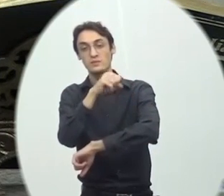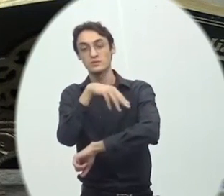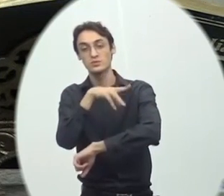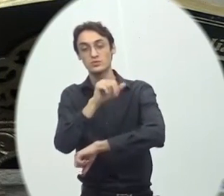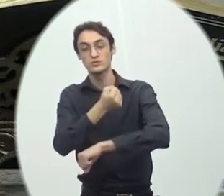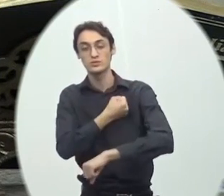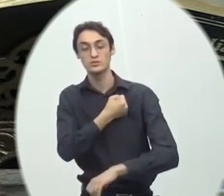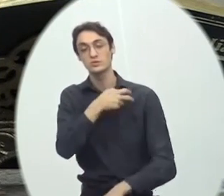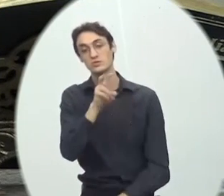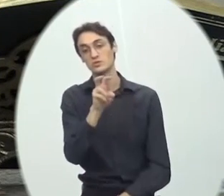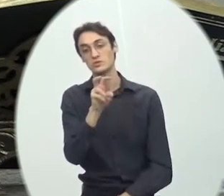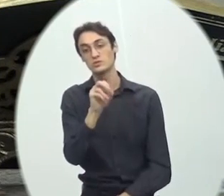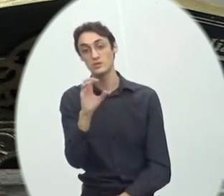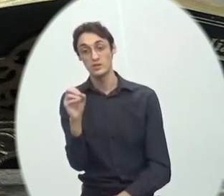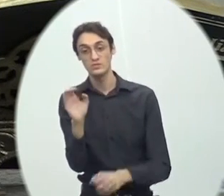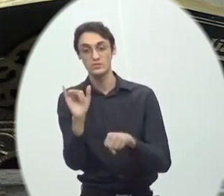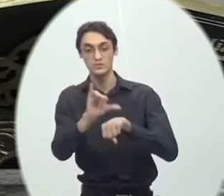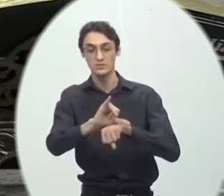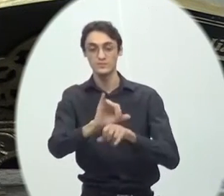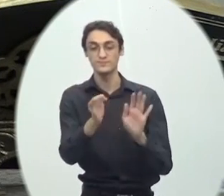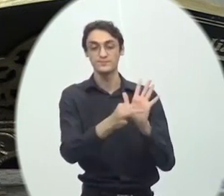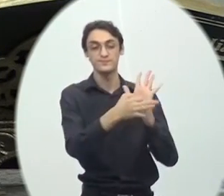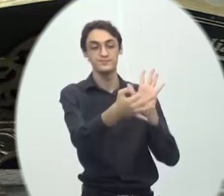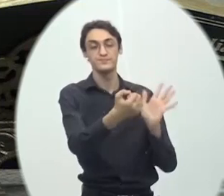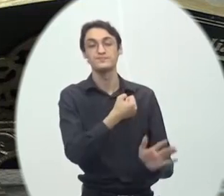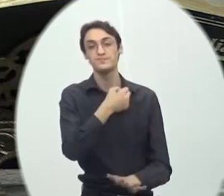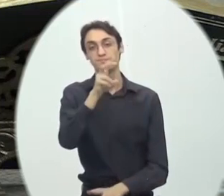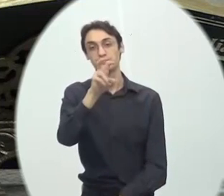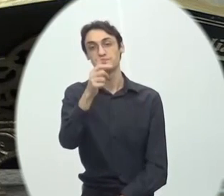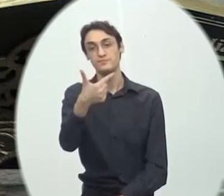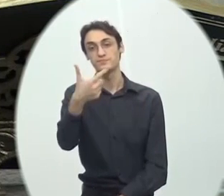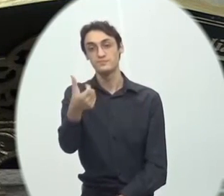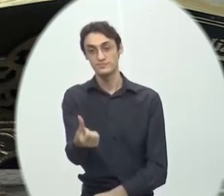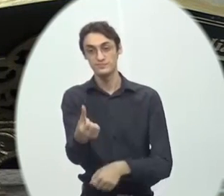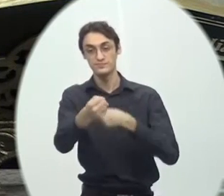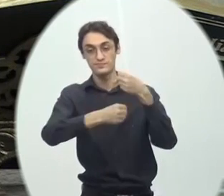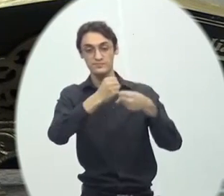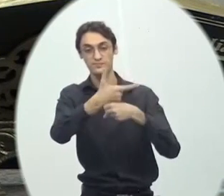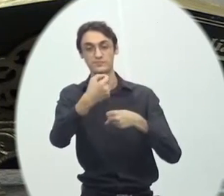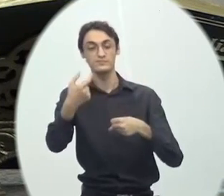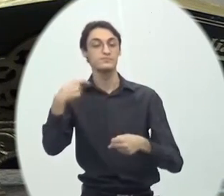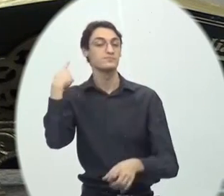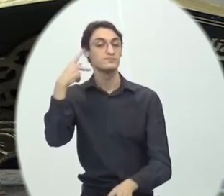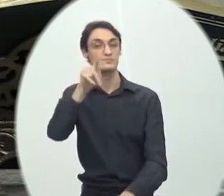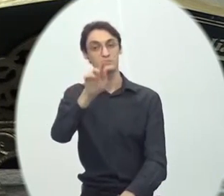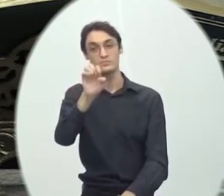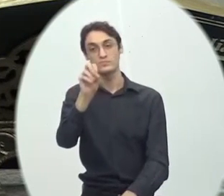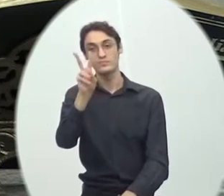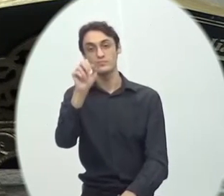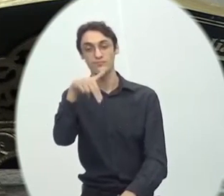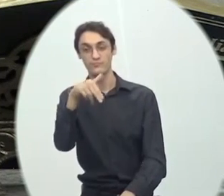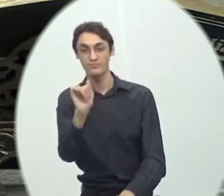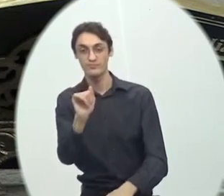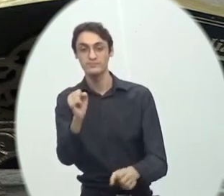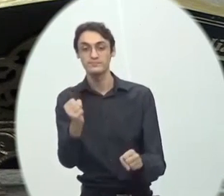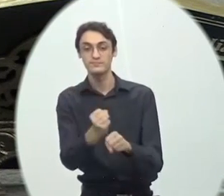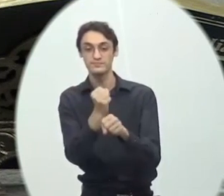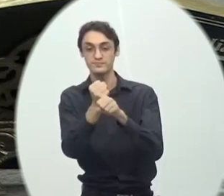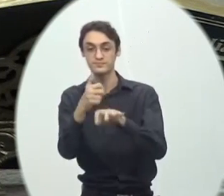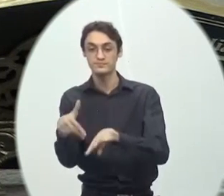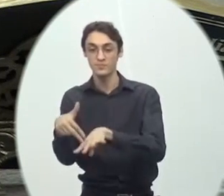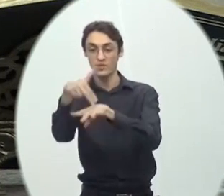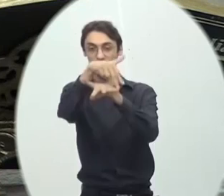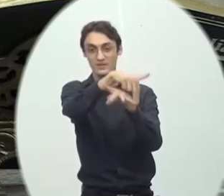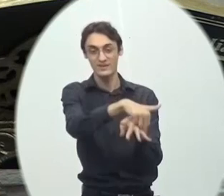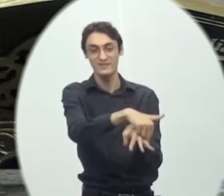número 500, centro. Indicação número 526/2020, autor Giovana Zanetti. Construção de uma faixa